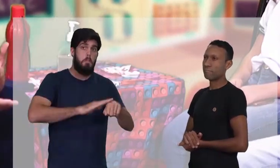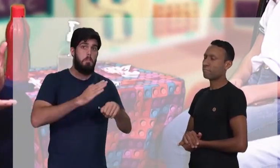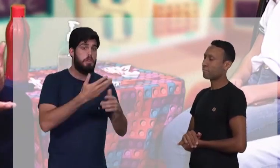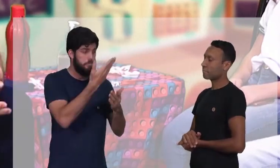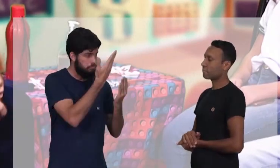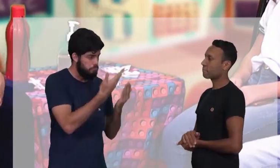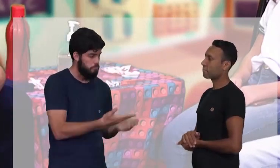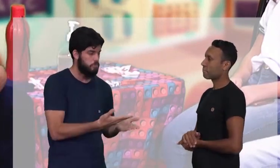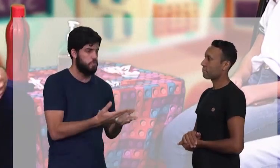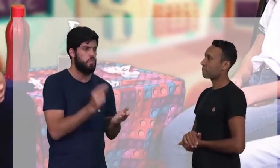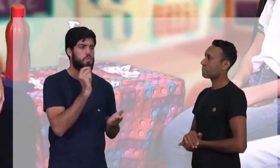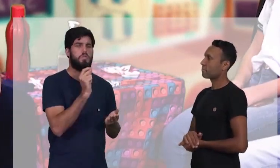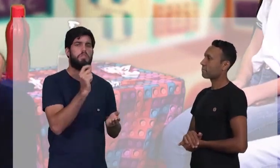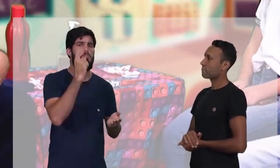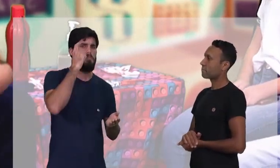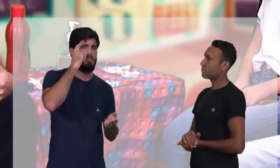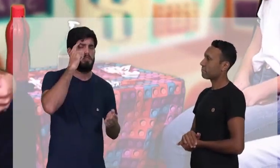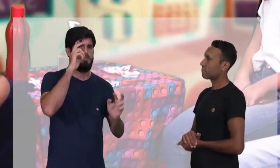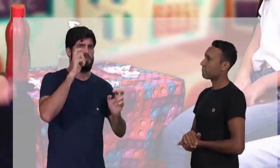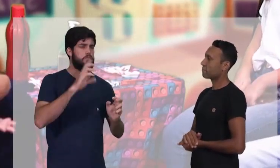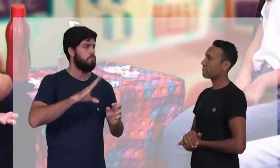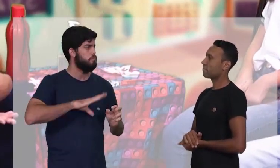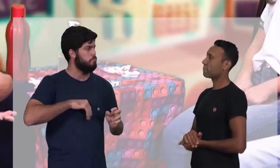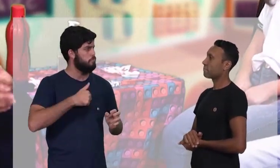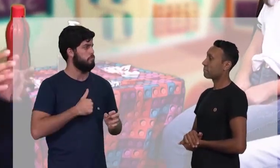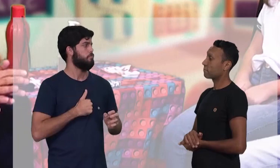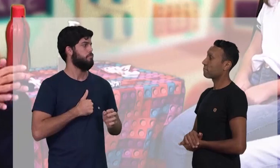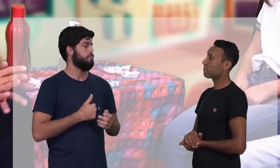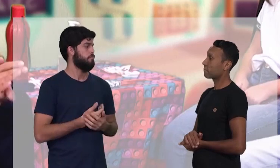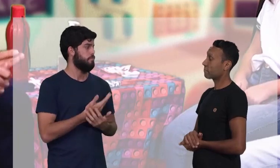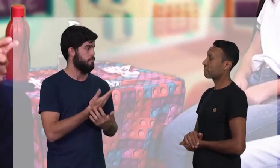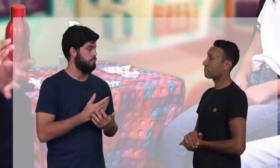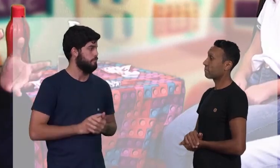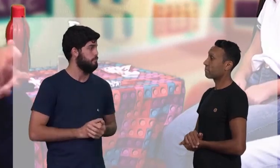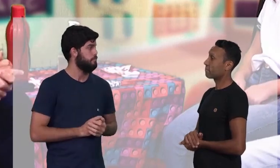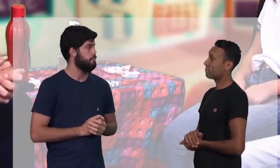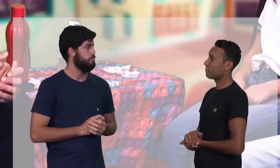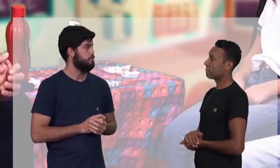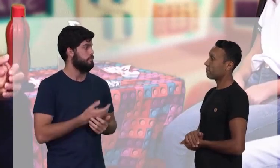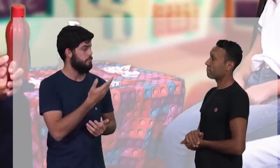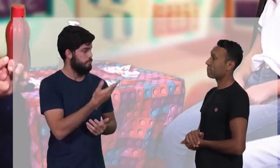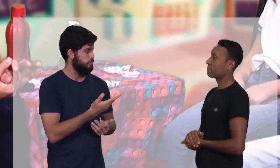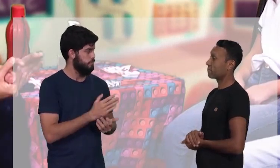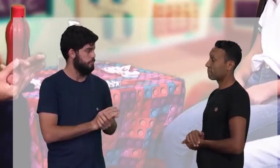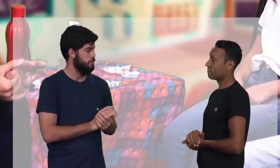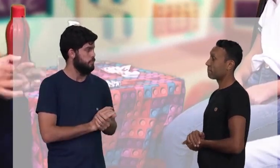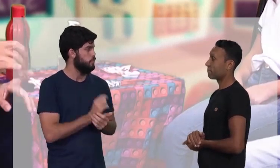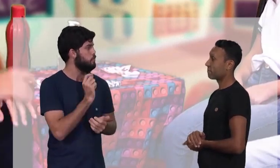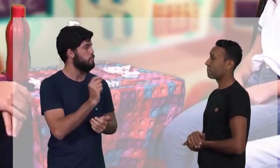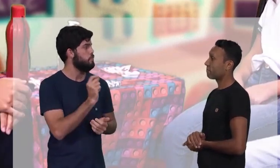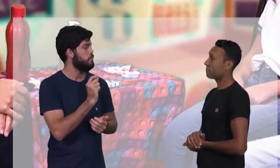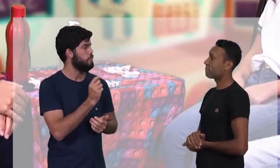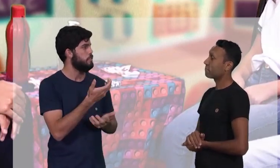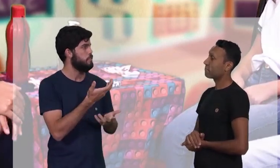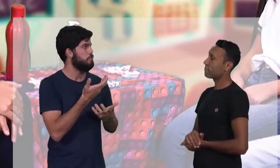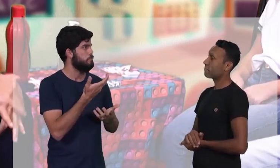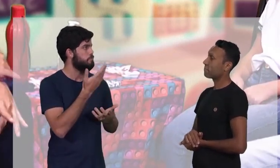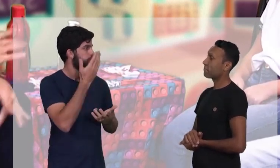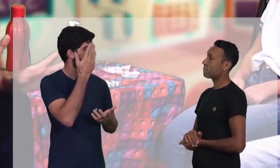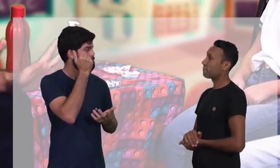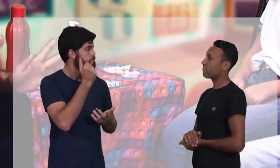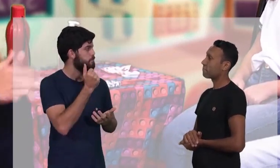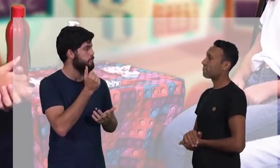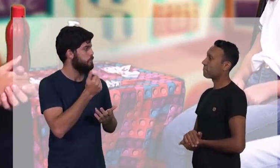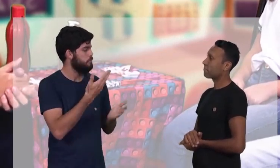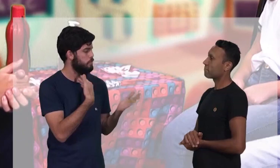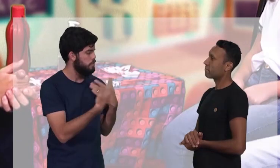eles pensam sobre autoestima, sobre esse autoconhecimento. Então, Ariel e Newton, eu queria saber de vocês, assim, né, no